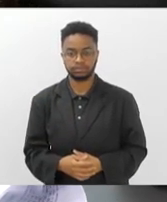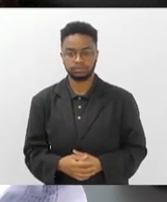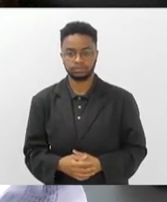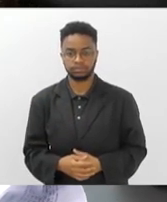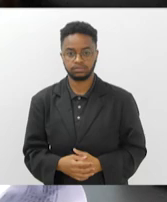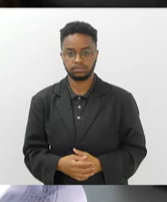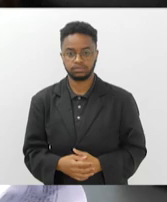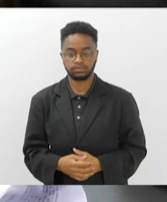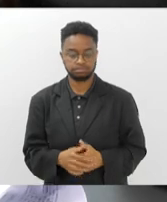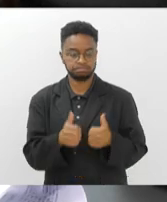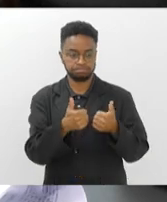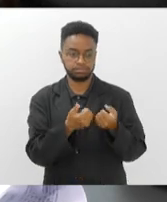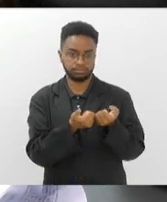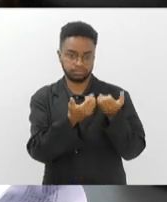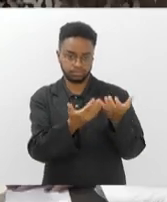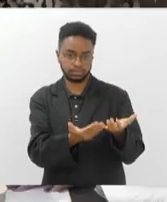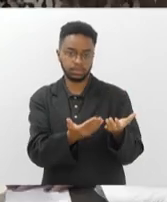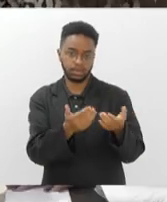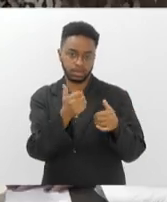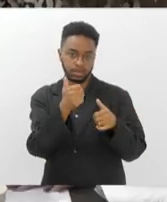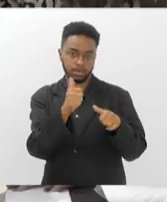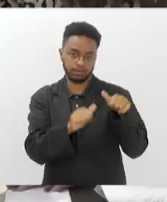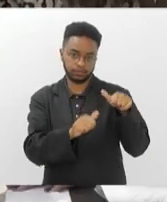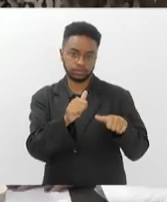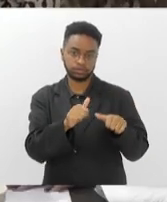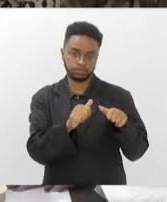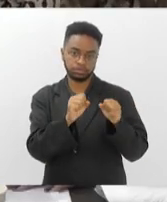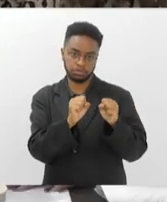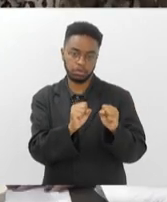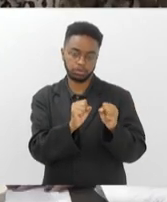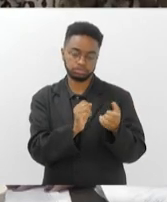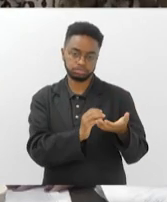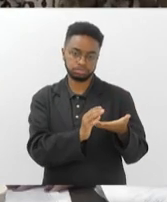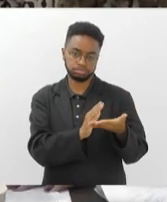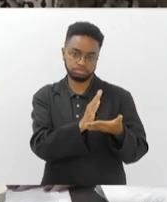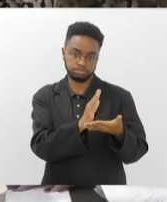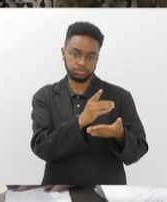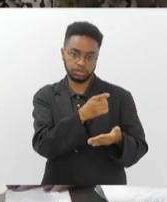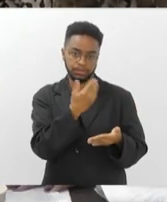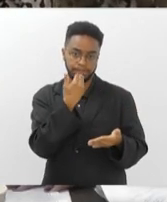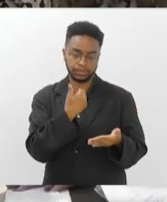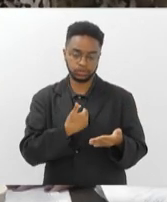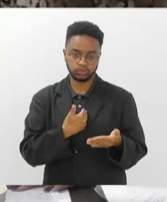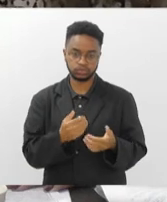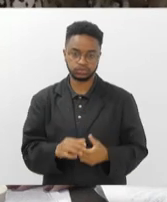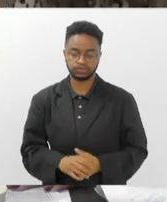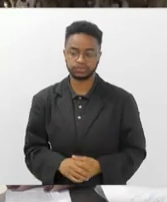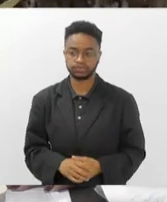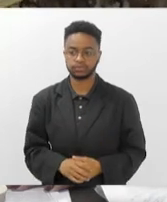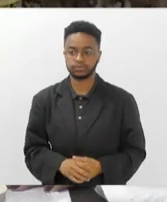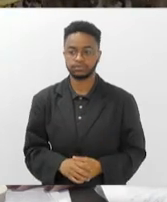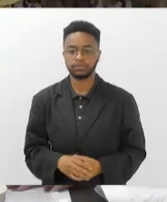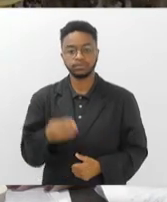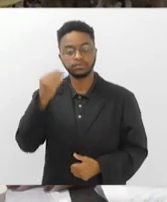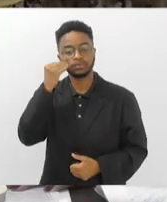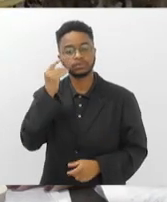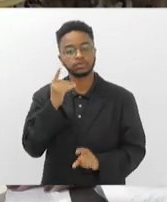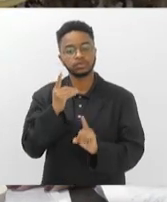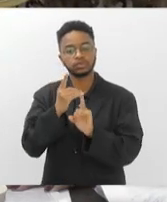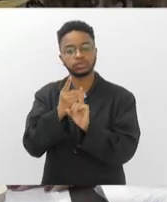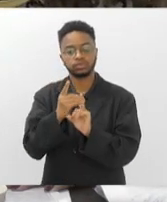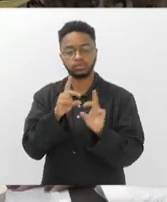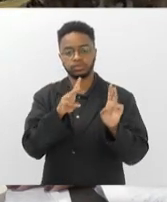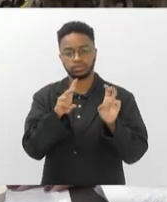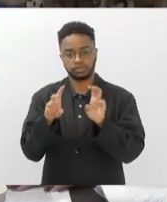Renato, desculpa. Concedido vistas, eu posso deferir o pedido do deputado Luiz Paulo para poder identificar a possibilidade. Só